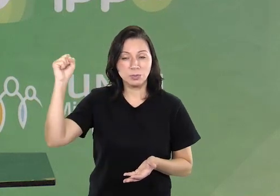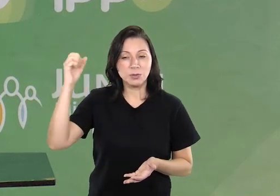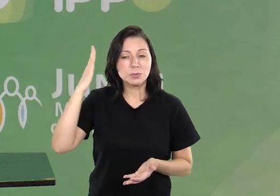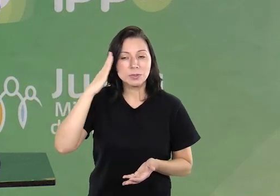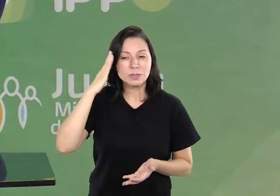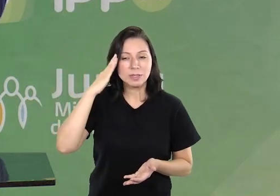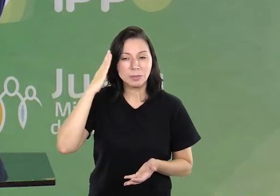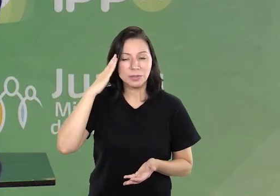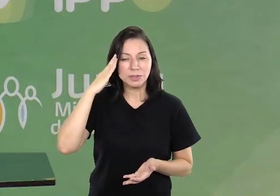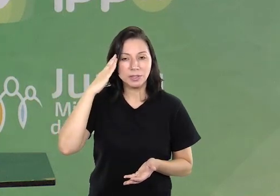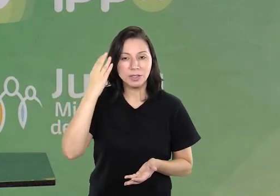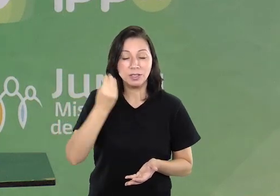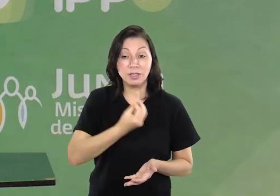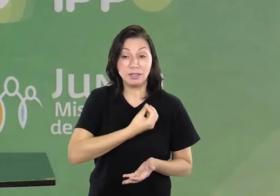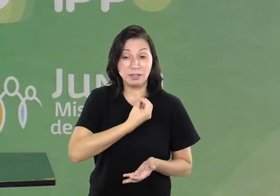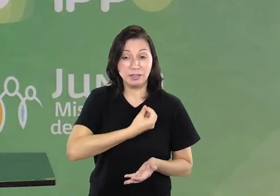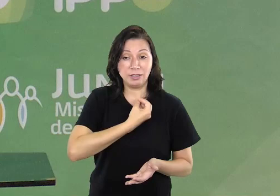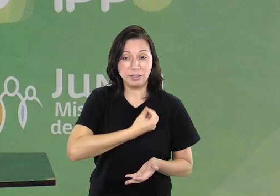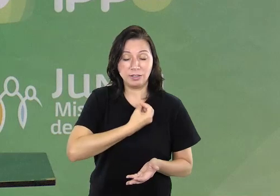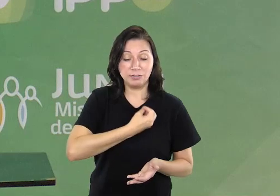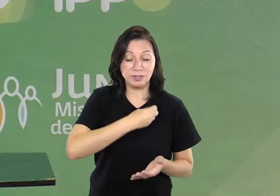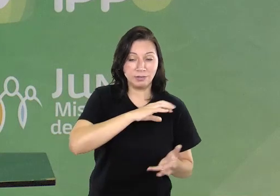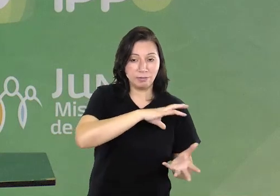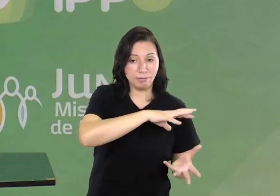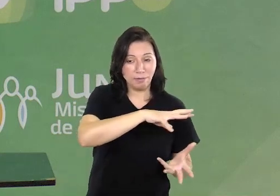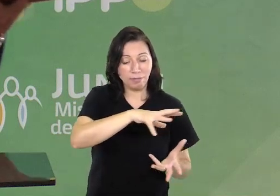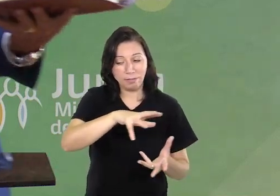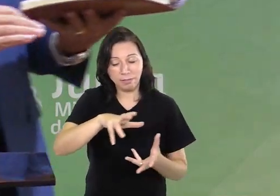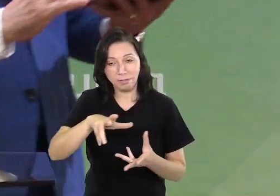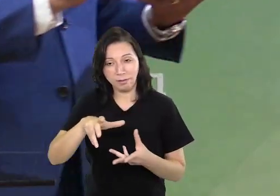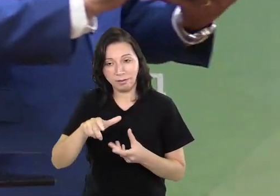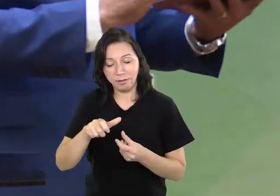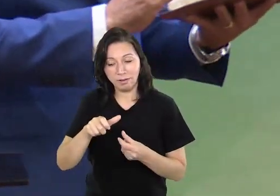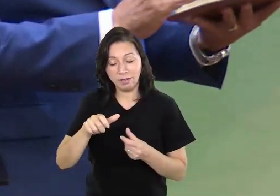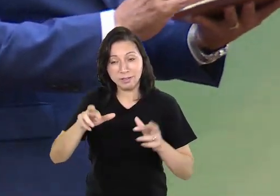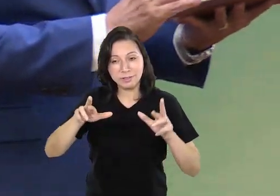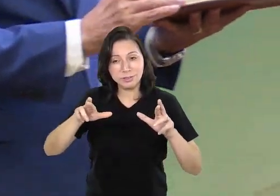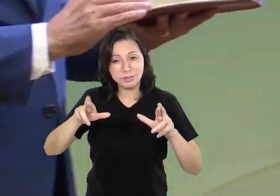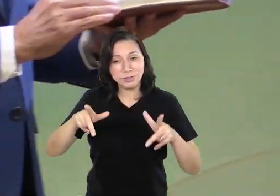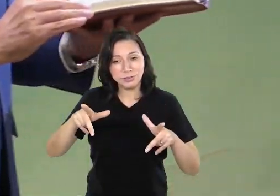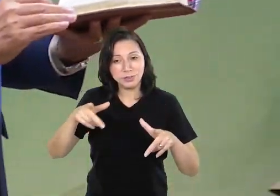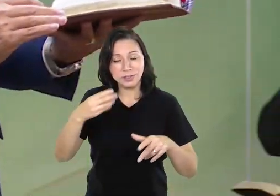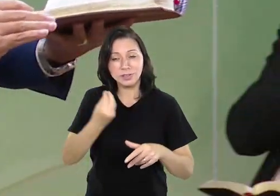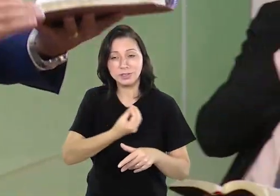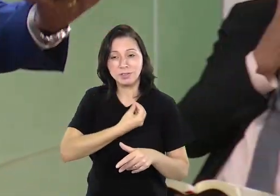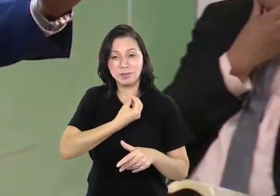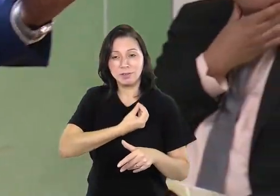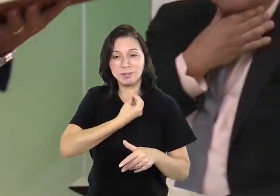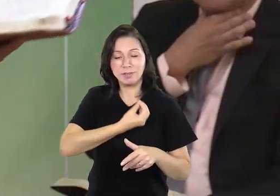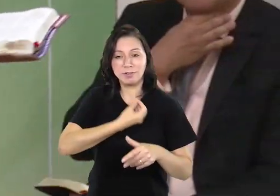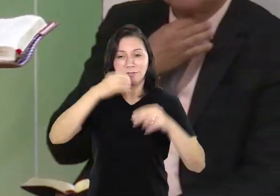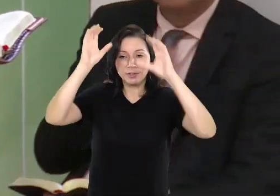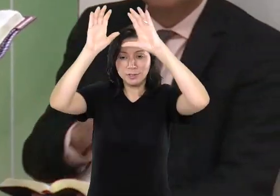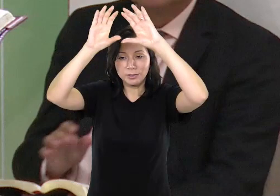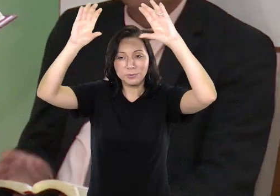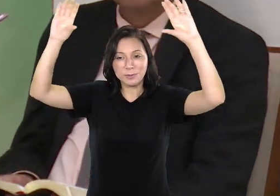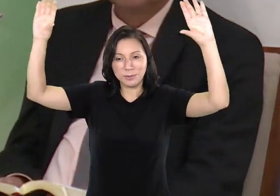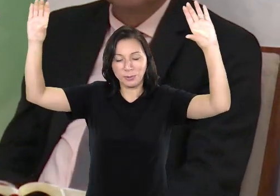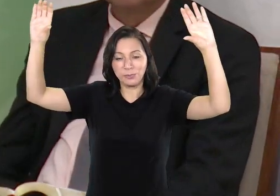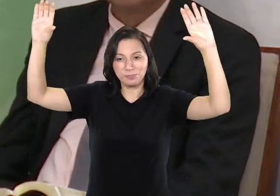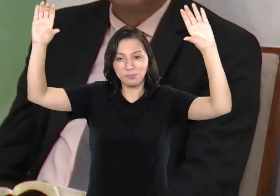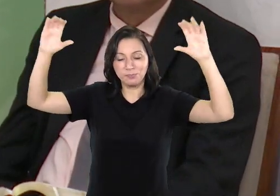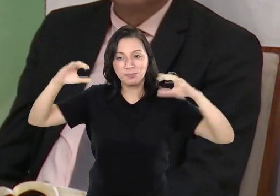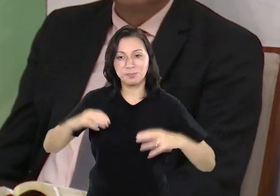e Acima do Sol a dimensão do terreno e do celestial